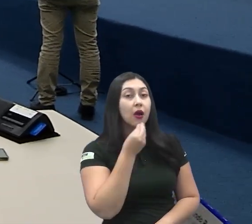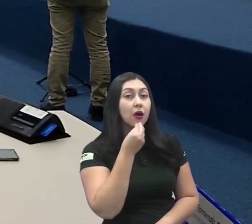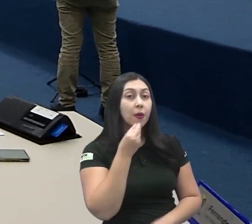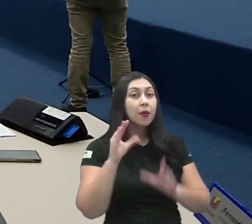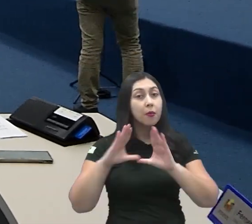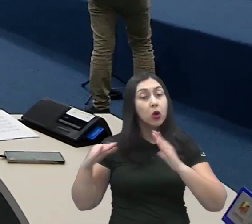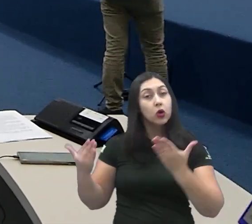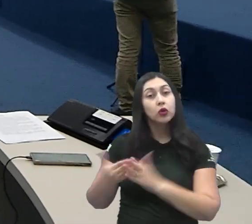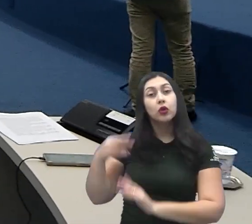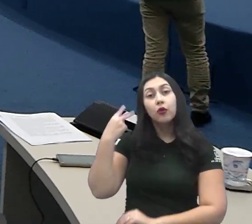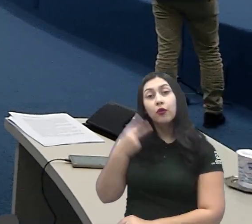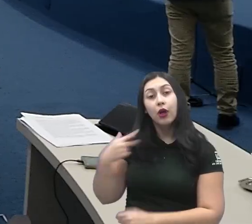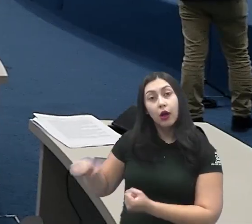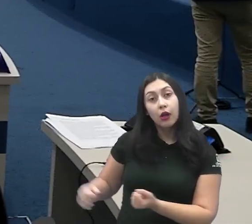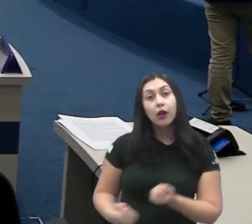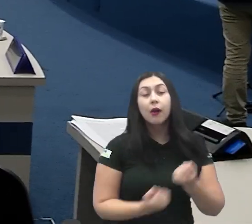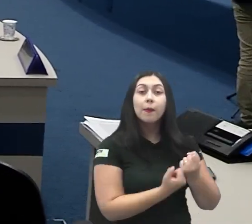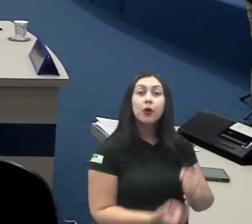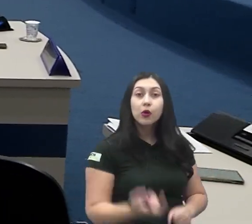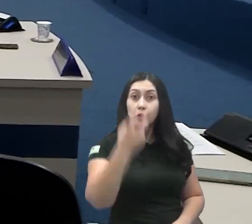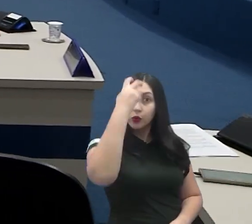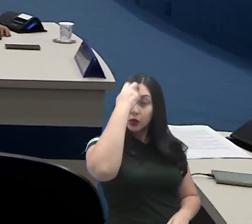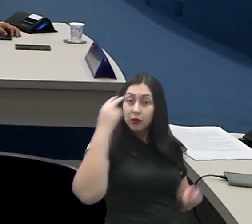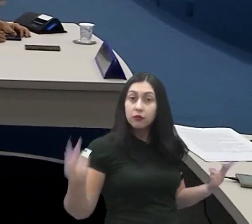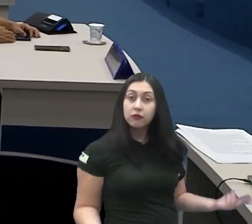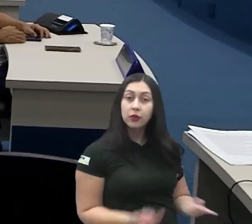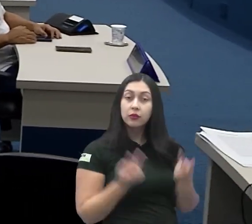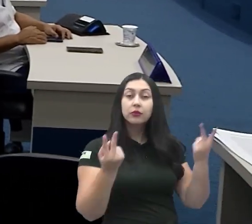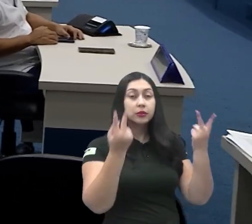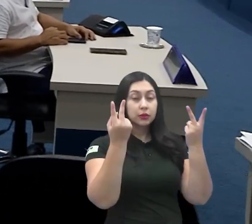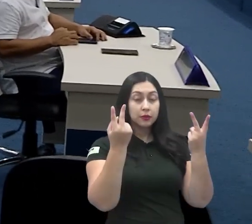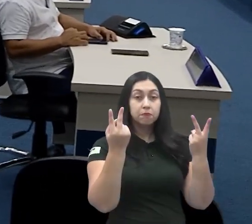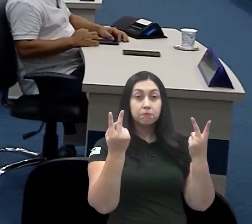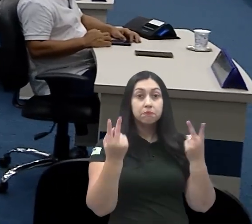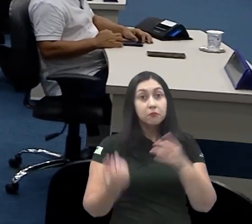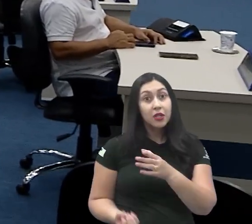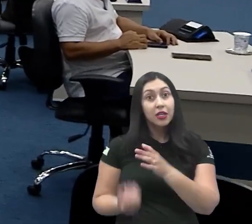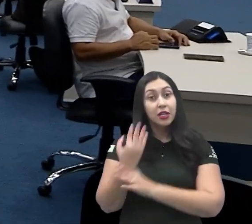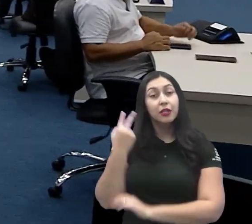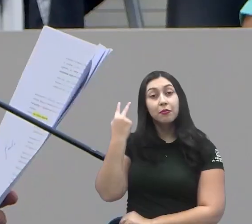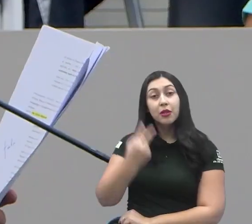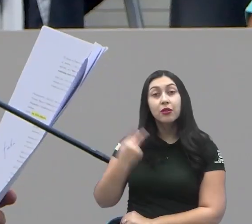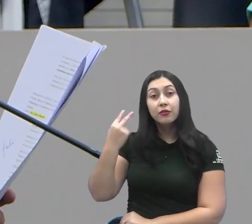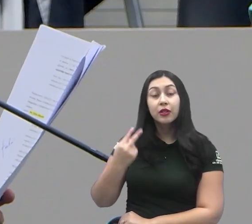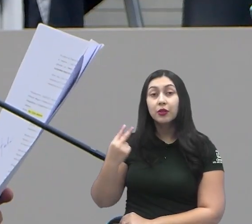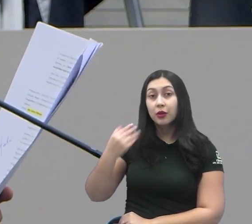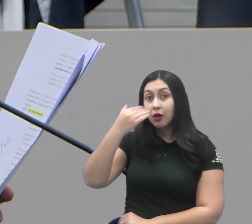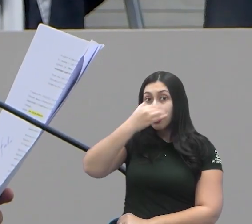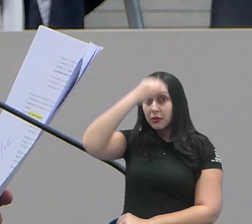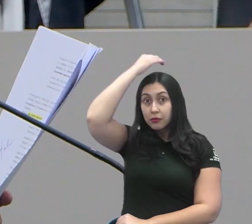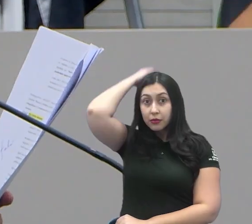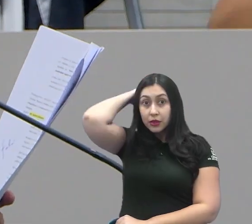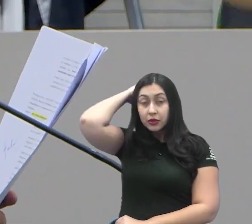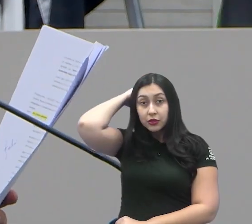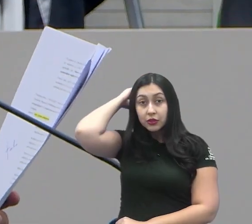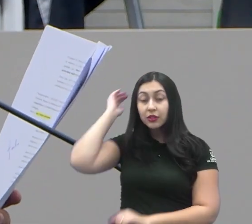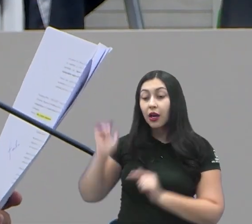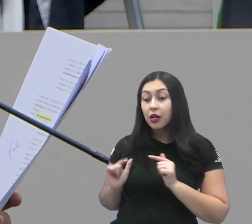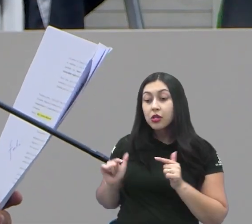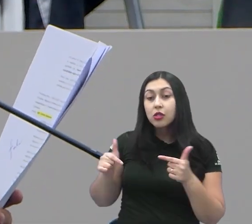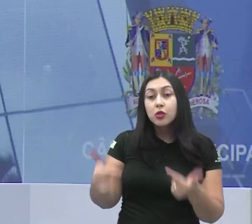espaço por meio da Frente Parlamentar em apoio e valorização da cultura joseense. Criada pelo vereador